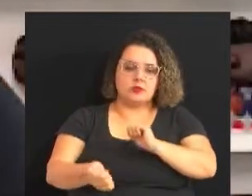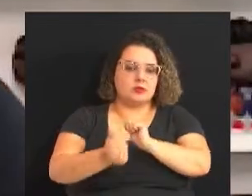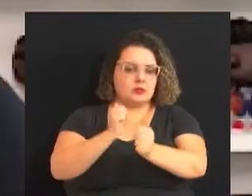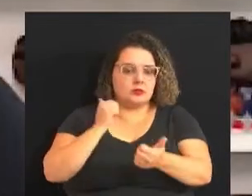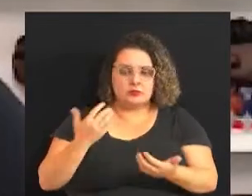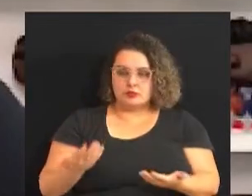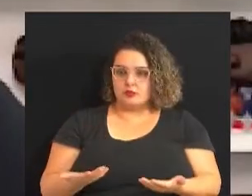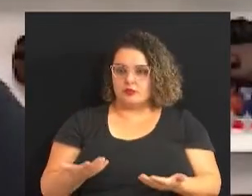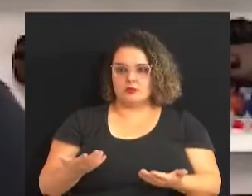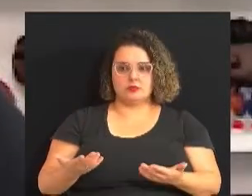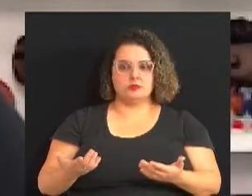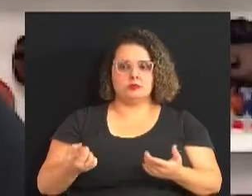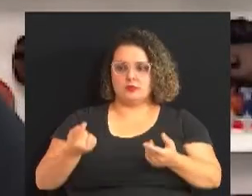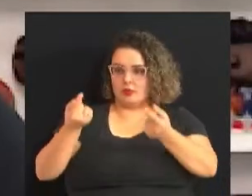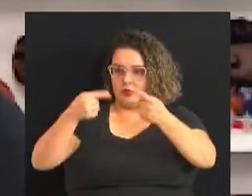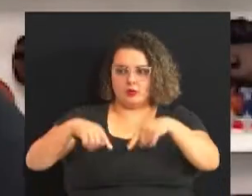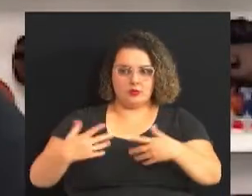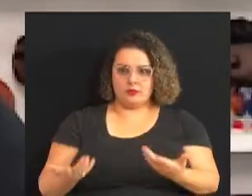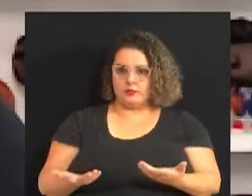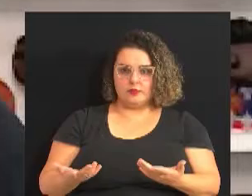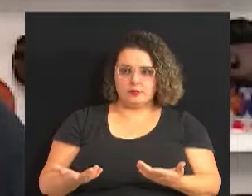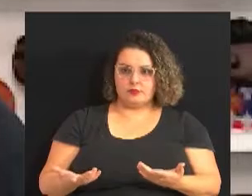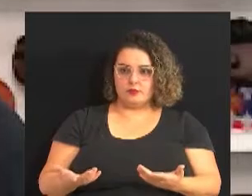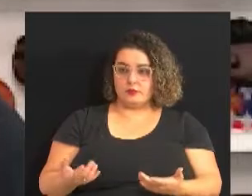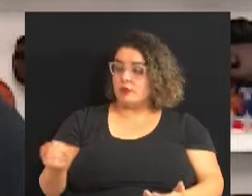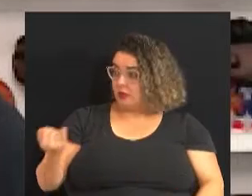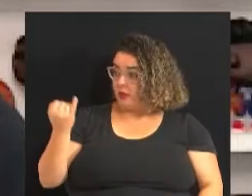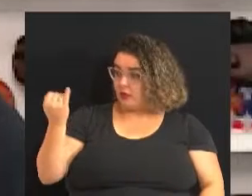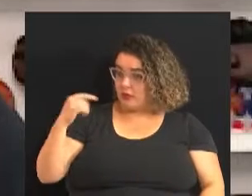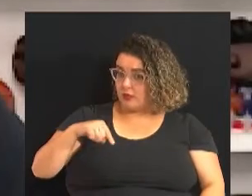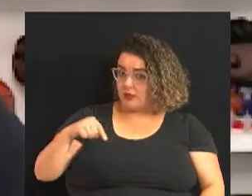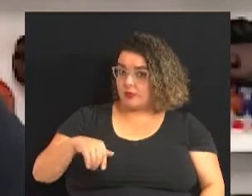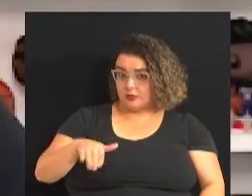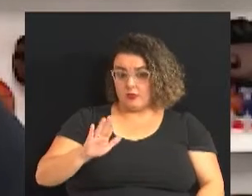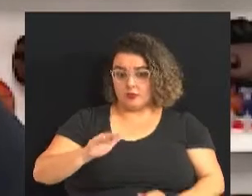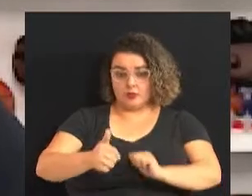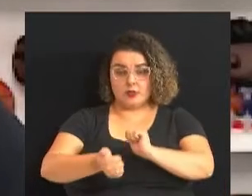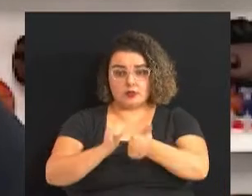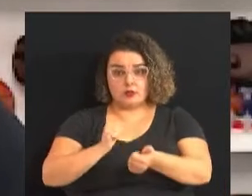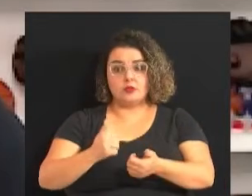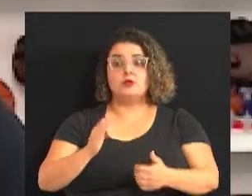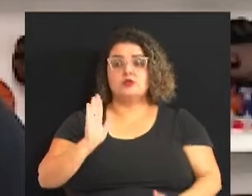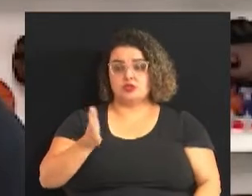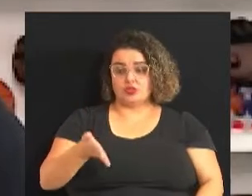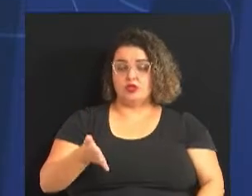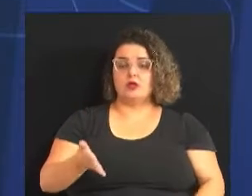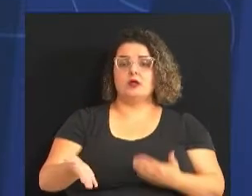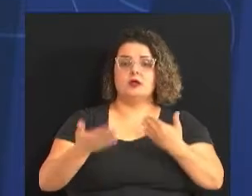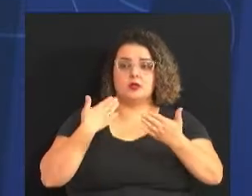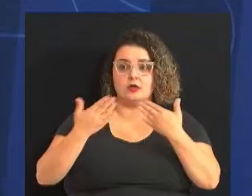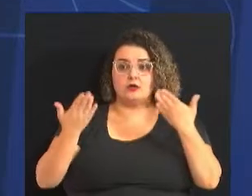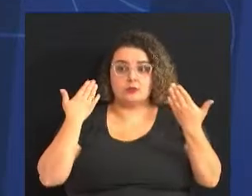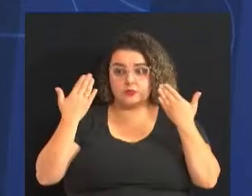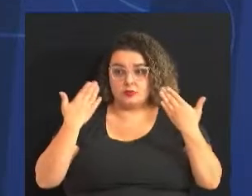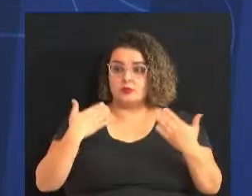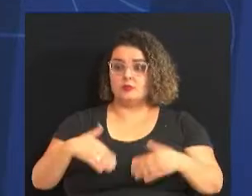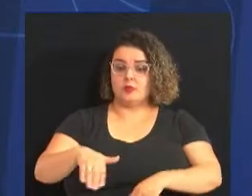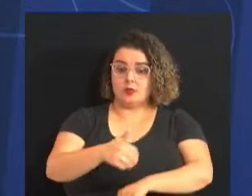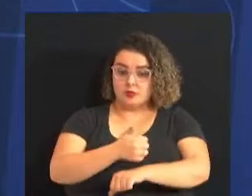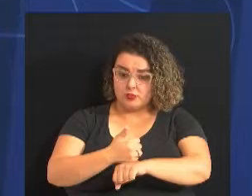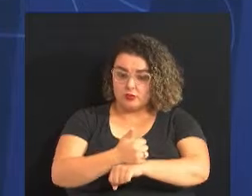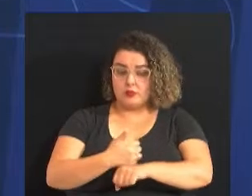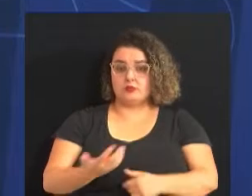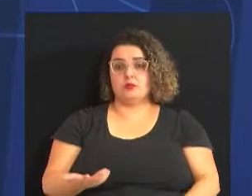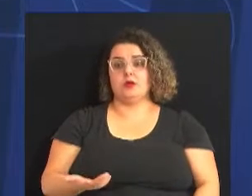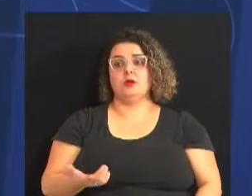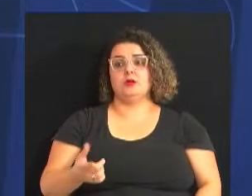do campeonato que for, E é entendeu? Sem fundamental. E aqui dúvida. mesmo no Mais Esportes, nós já entrevistamos aqui psicólogos do esporte que têm